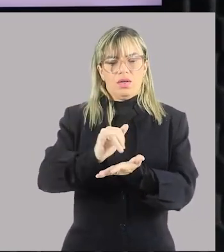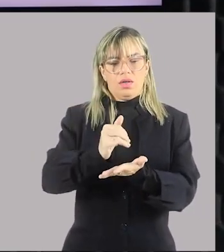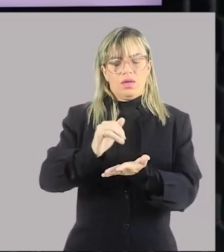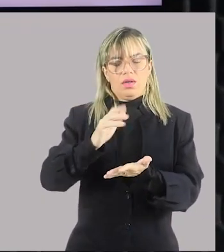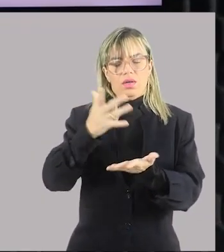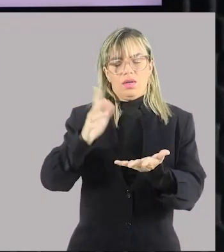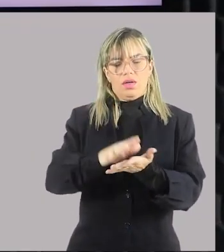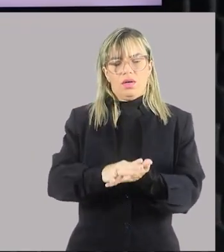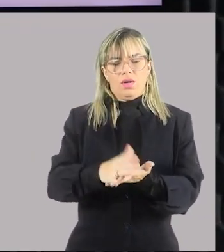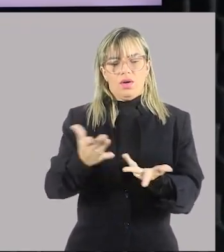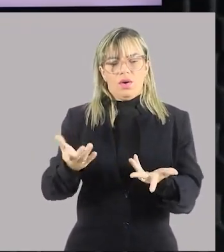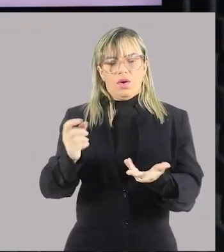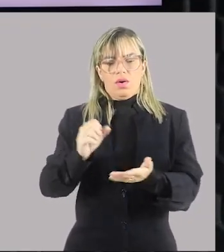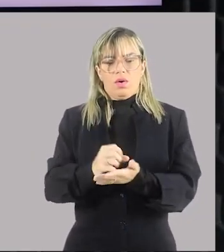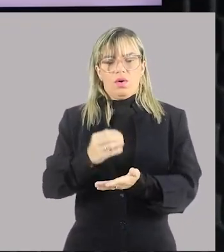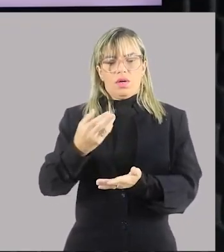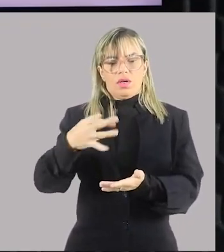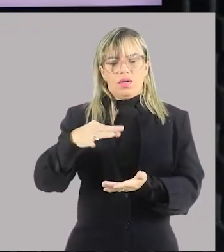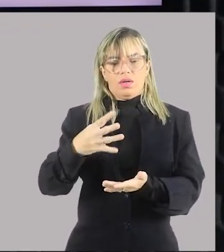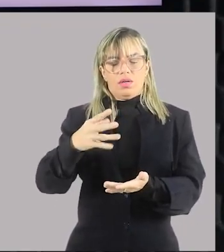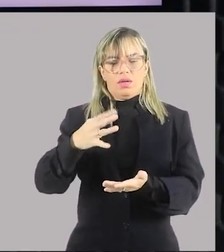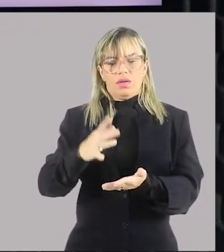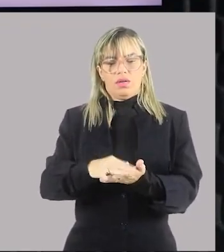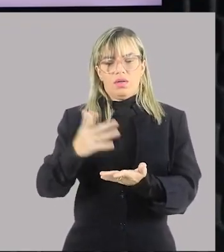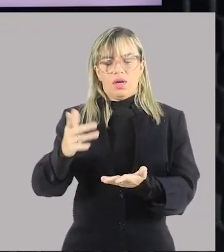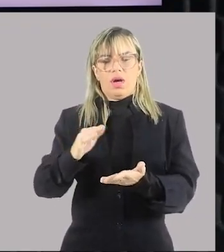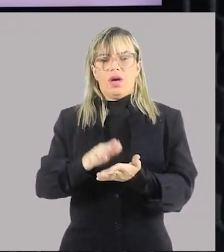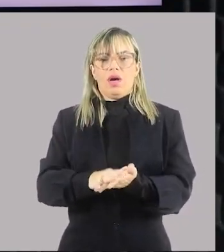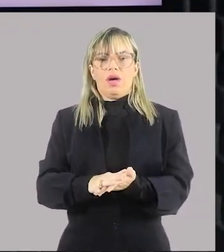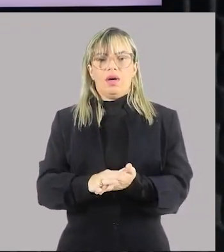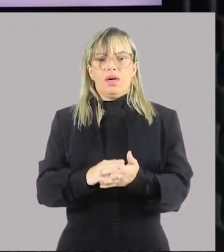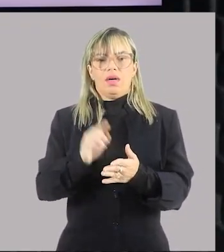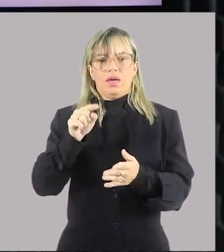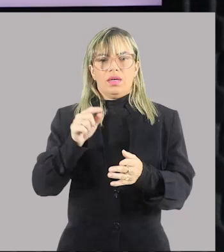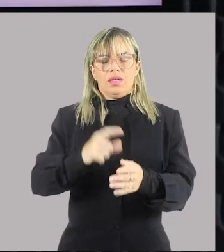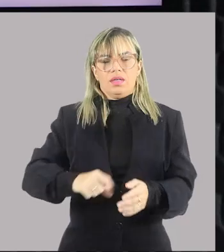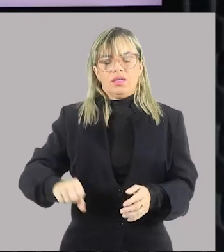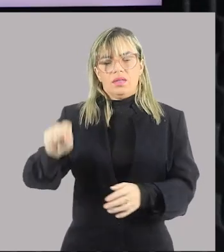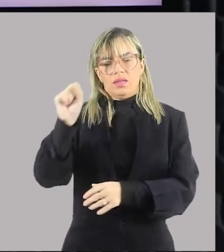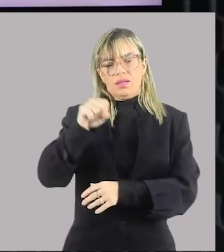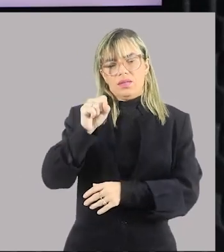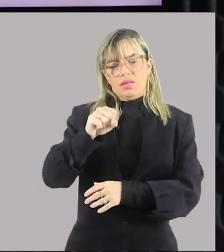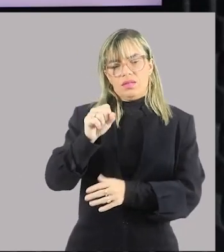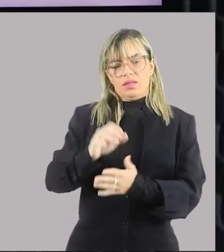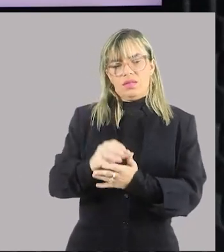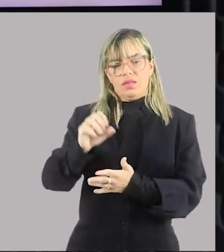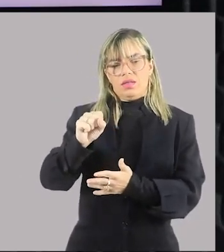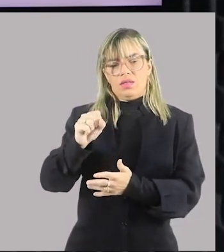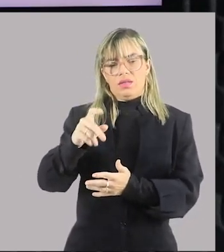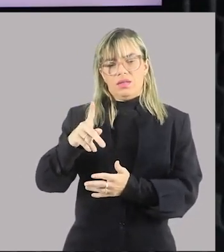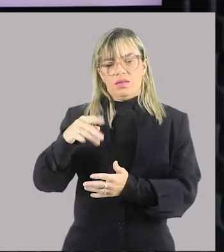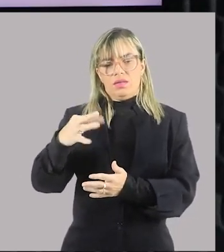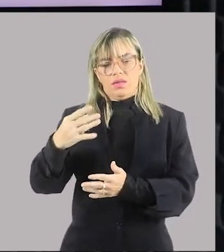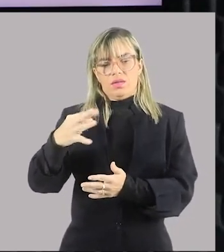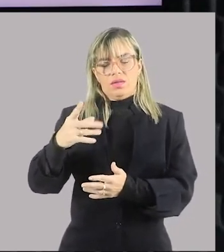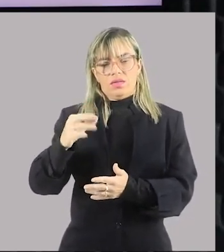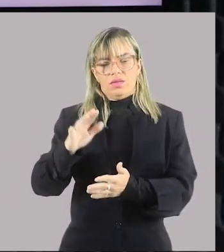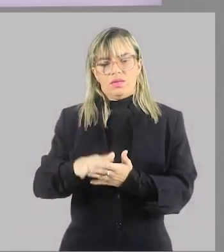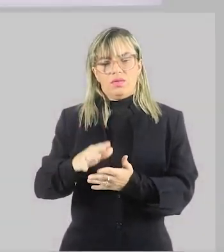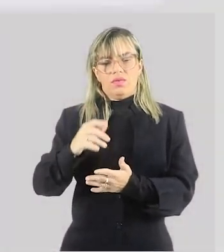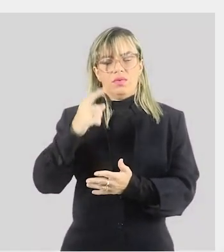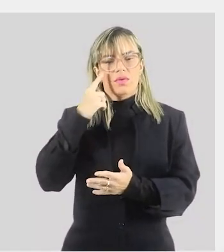especulativo. Ok? Show de bola? Bem, e o PIB? Tanto se fala de desenvolvimento econômico, mas tem que se falar de